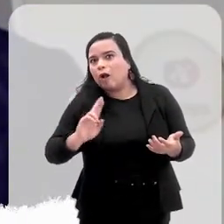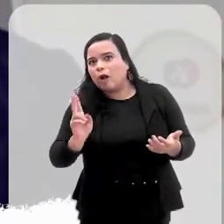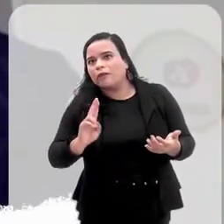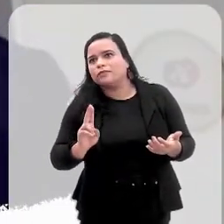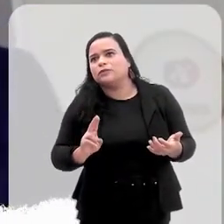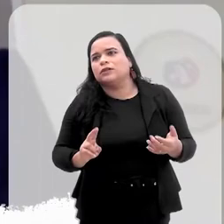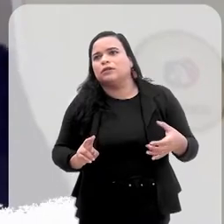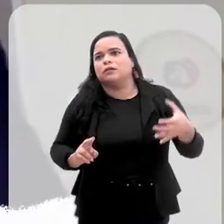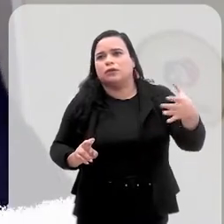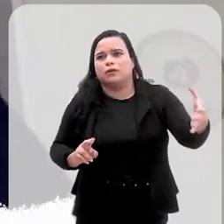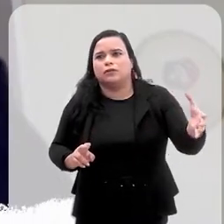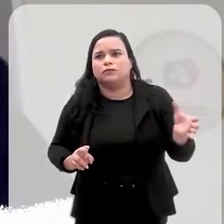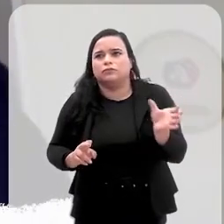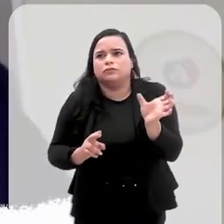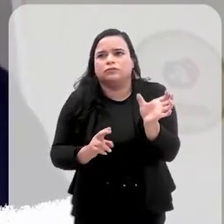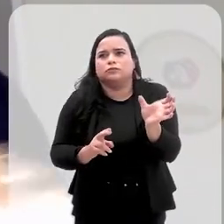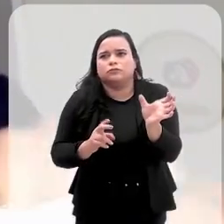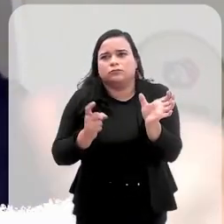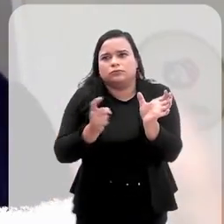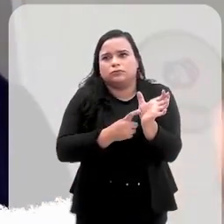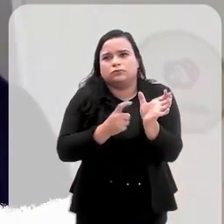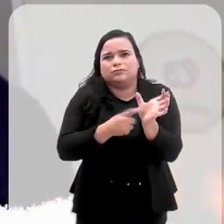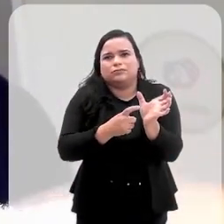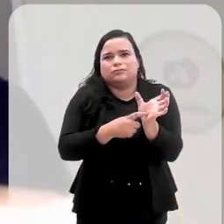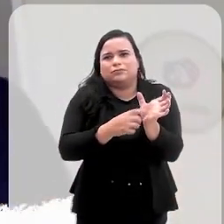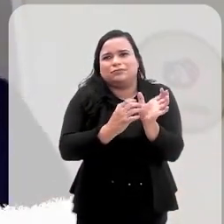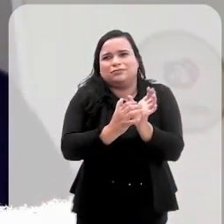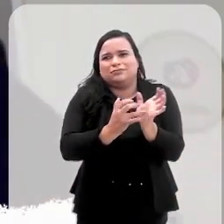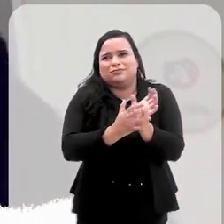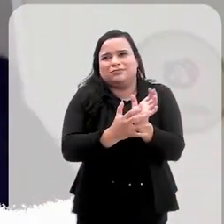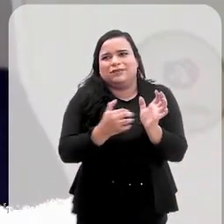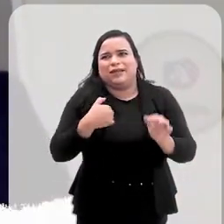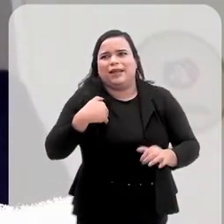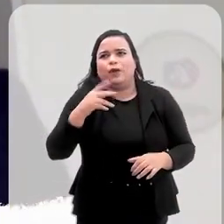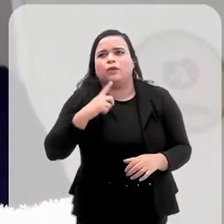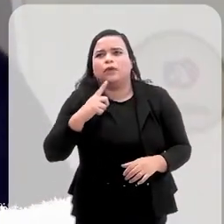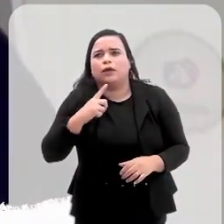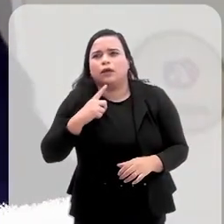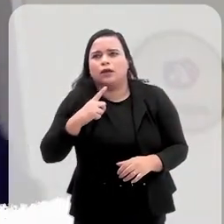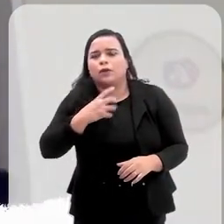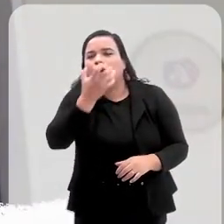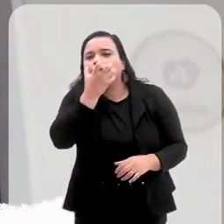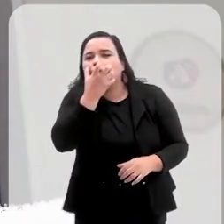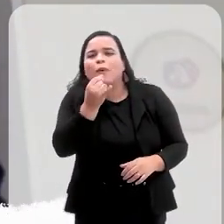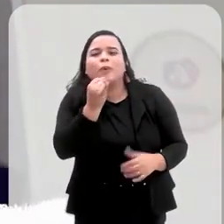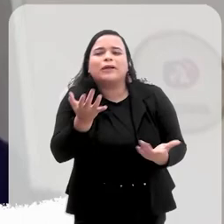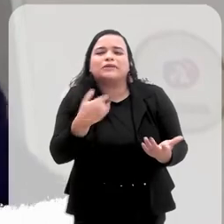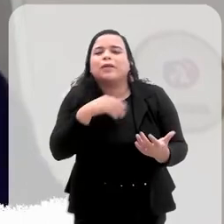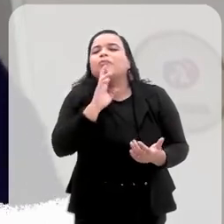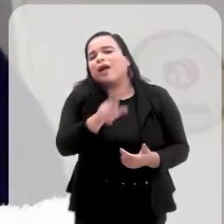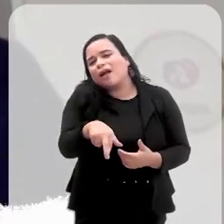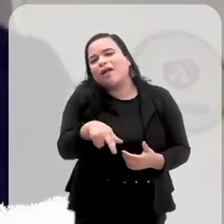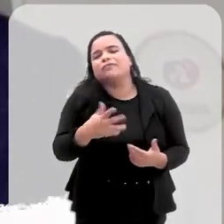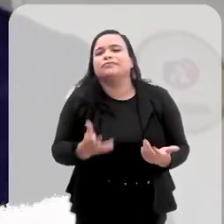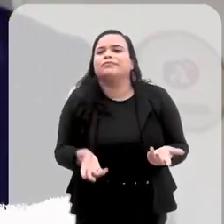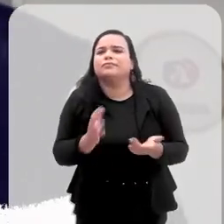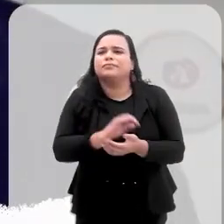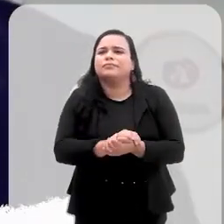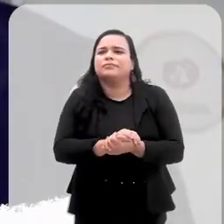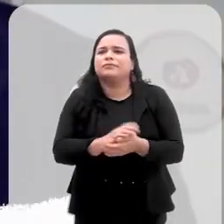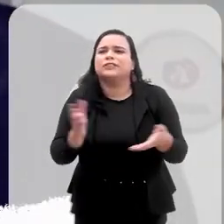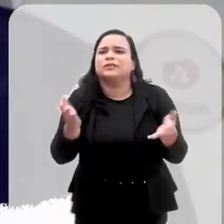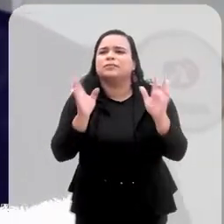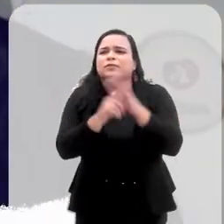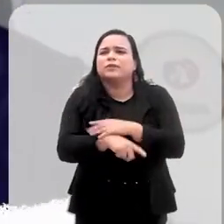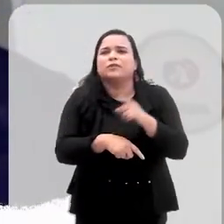eu tenho o cachorro. Ou ela fala assim: agora, você quer me pedir qual bicho? Ela tá lá com os animais. Aí ele fala: